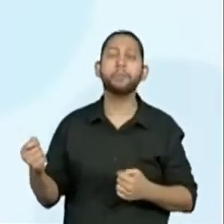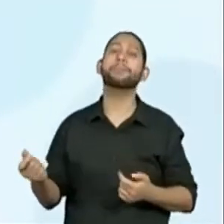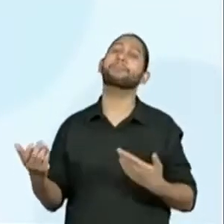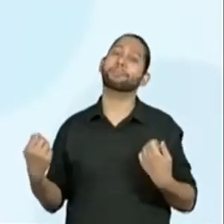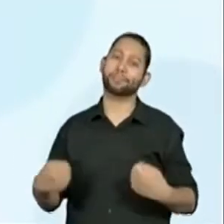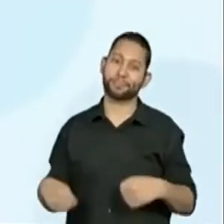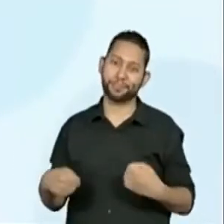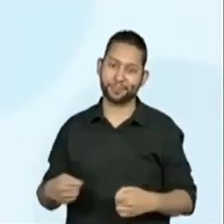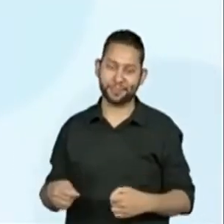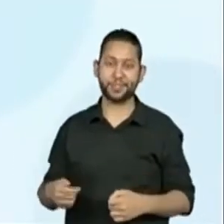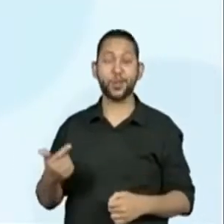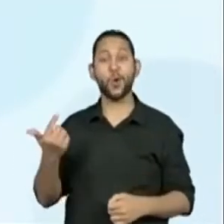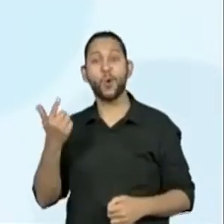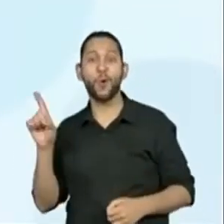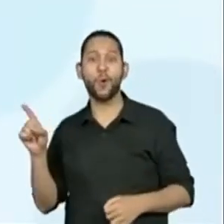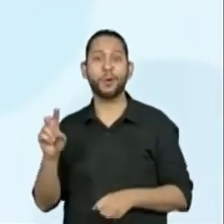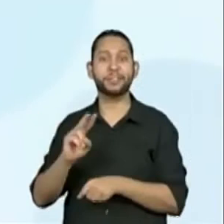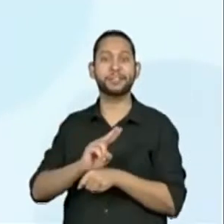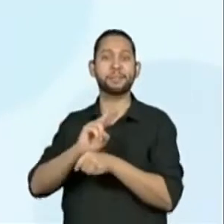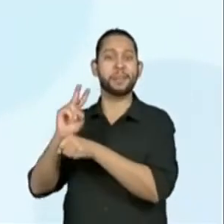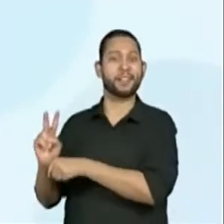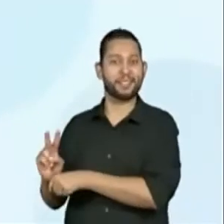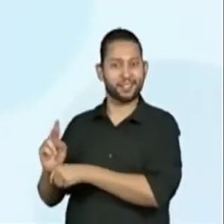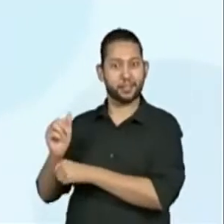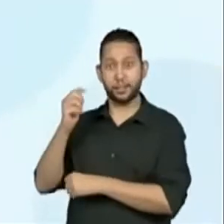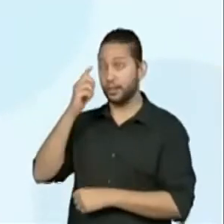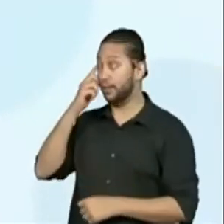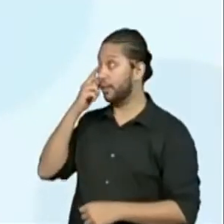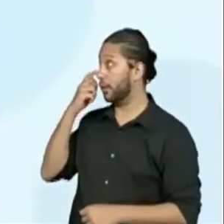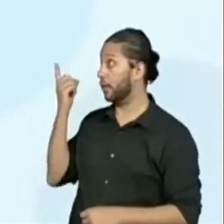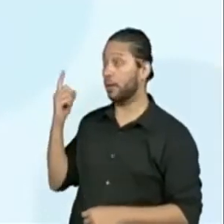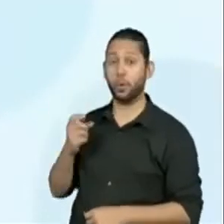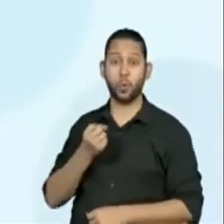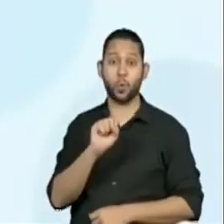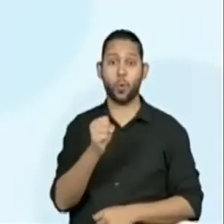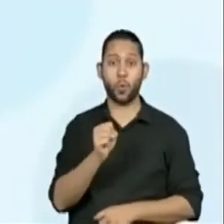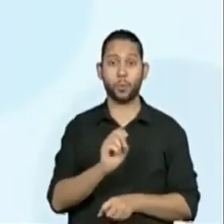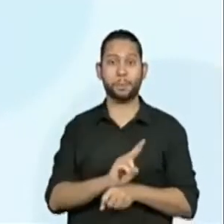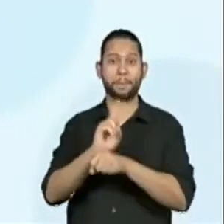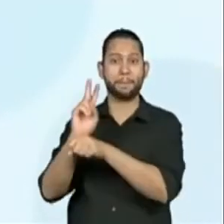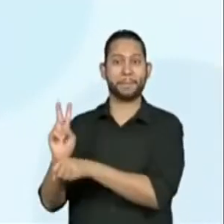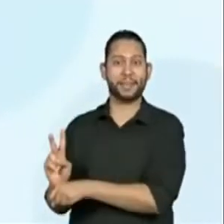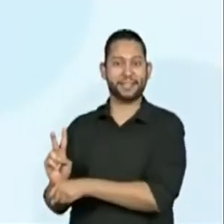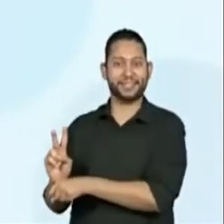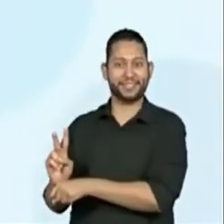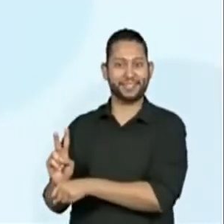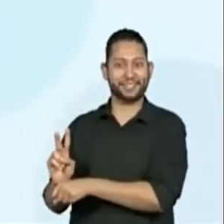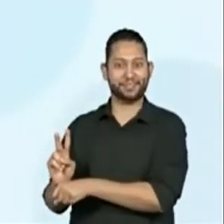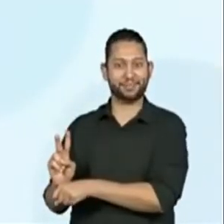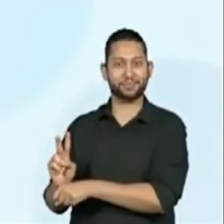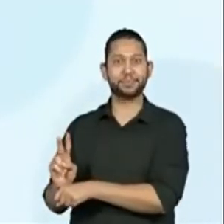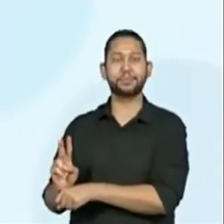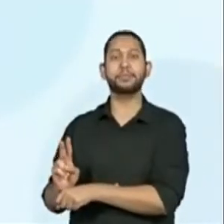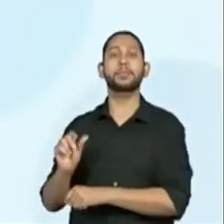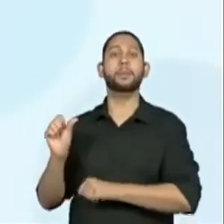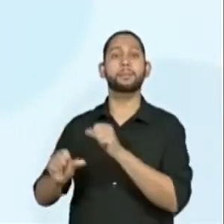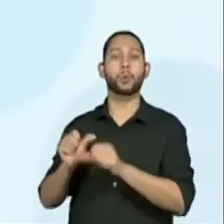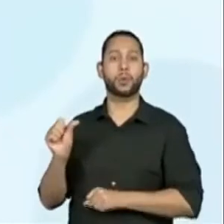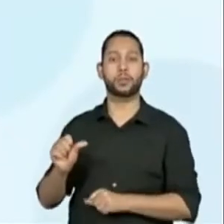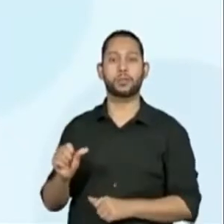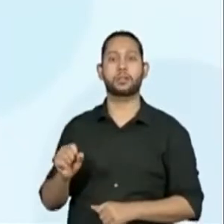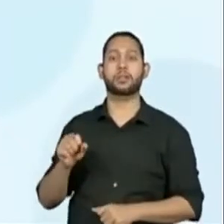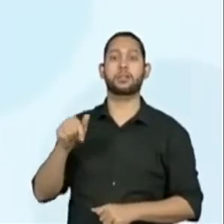emprestado para o meu vizinho e quem é o vizinho o oito né então ele vai emprestar aqui esse aqui vai virar